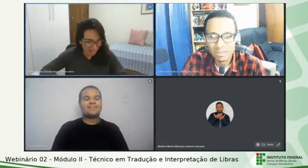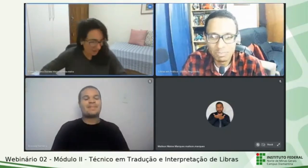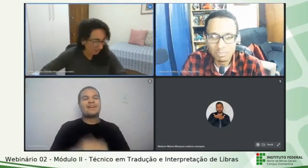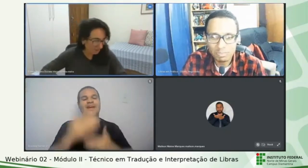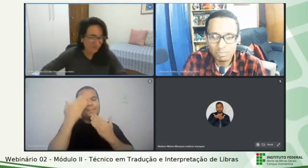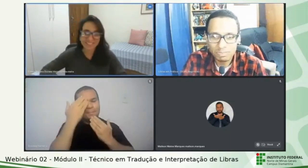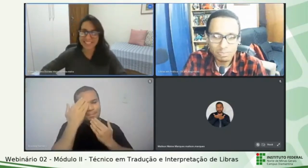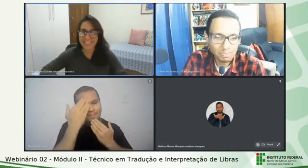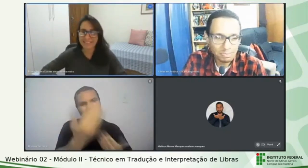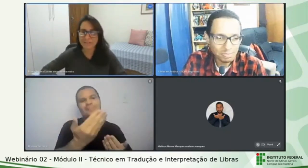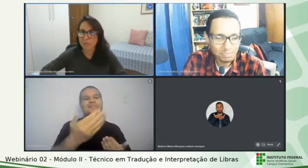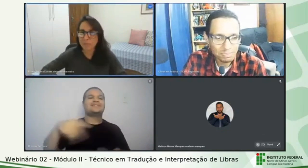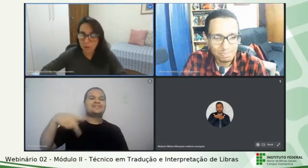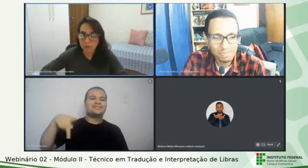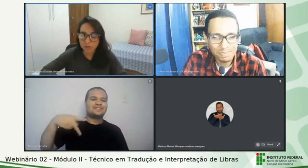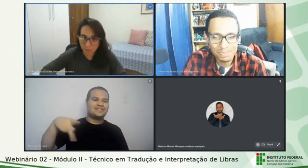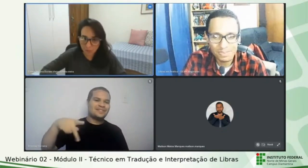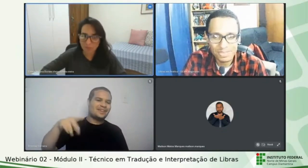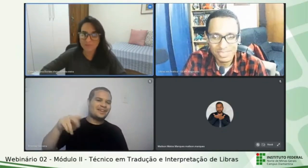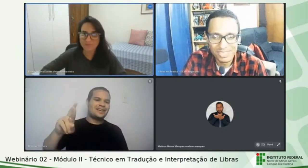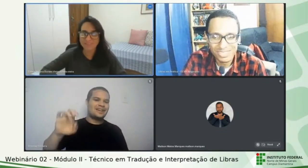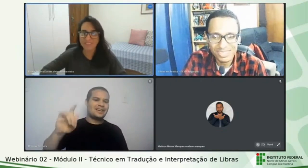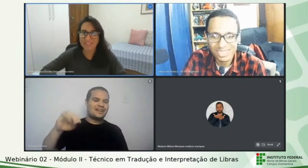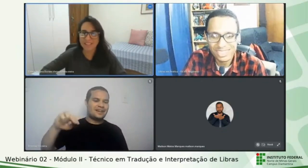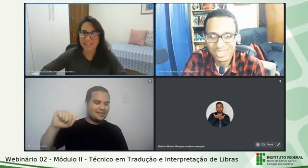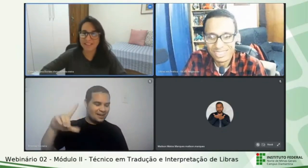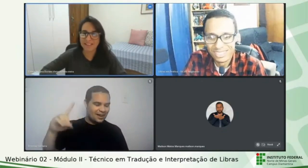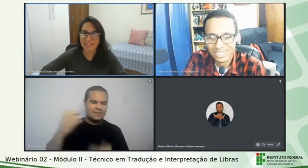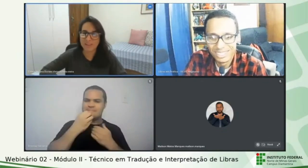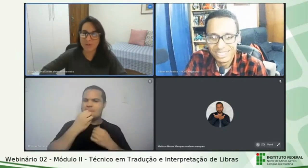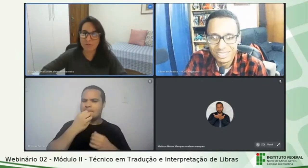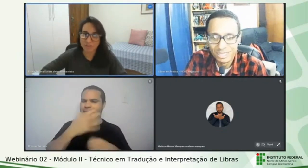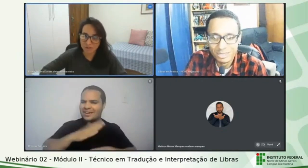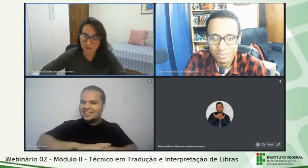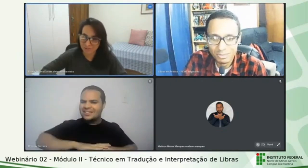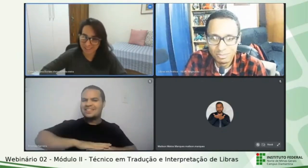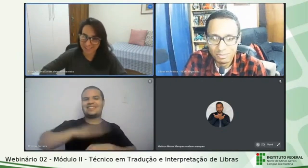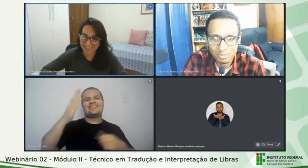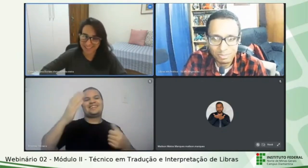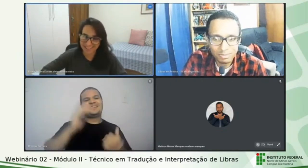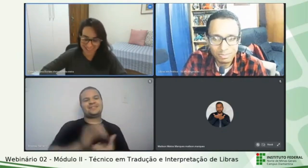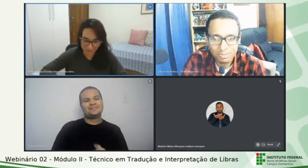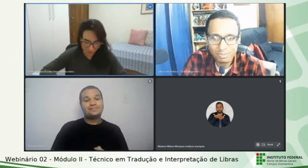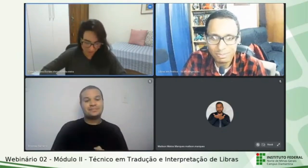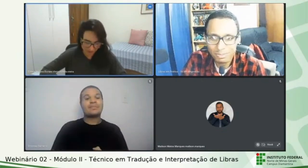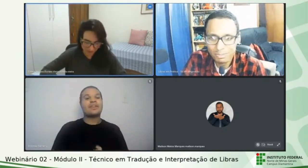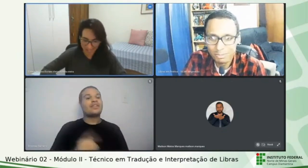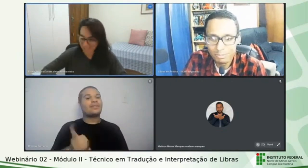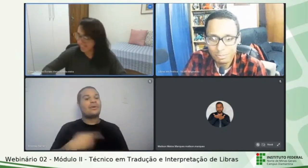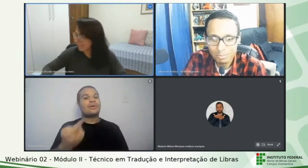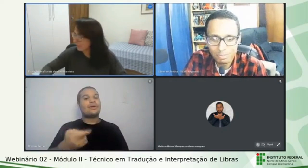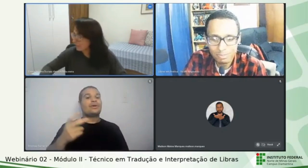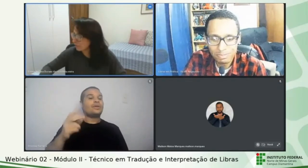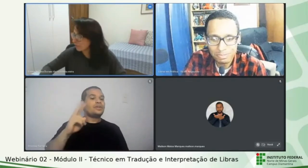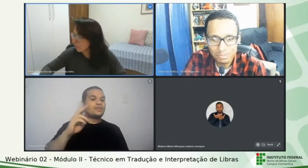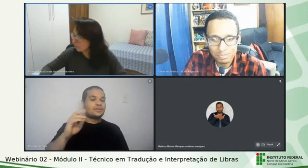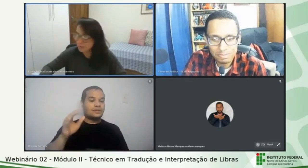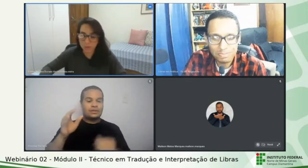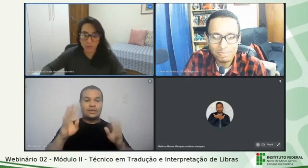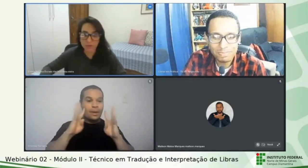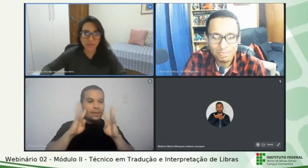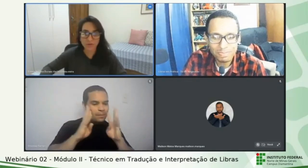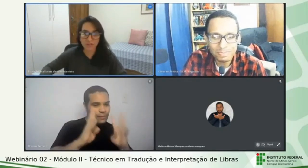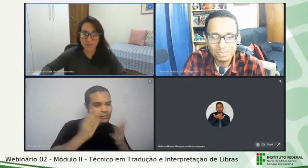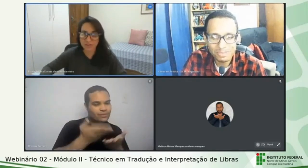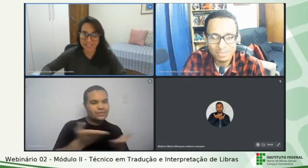professor Reginaldo. Foi muito bom ouvi-lo aqui essa noite. Temos